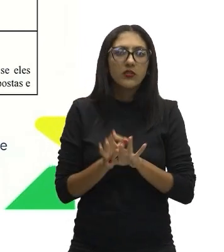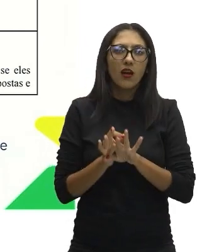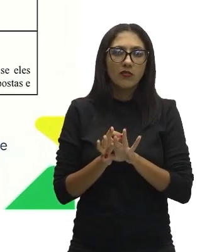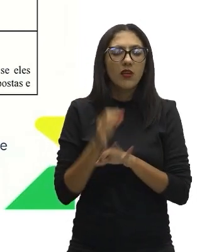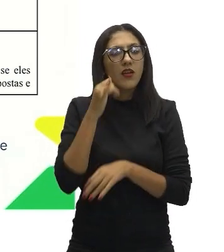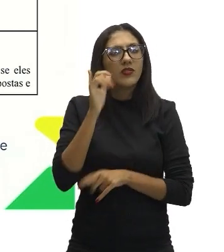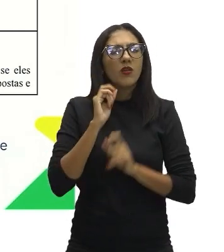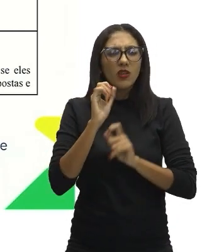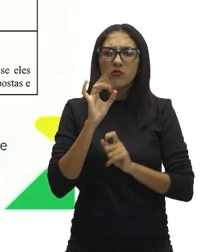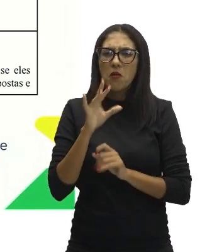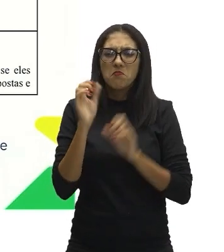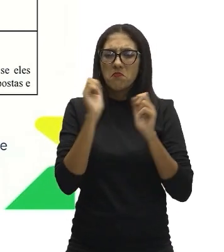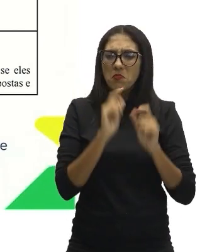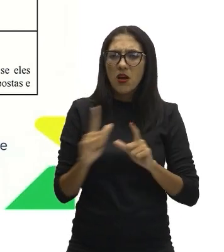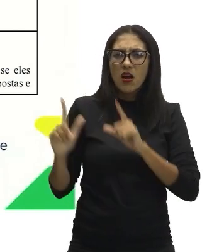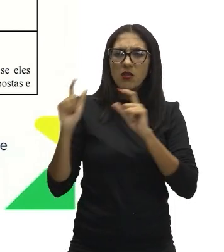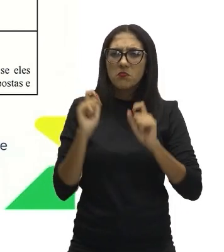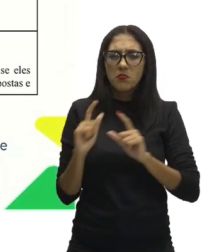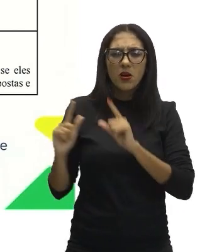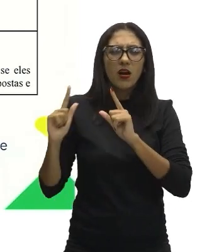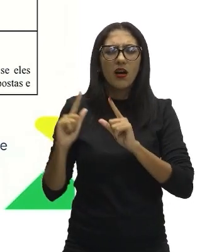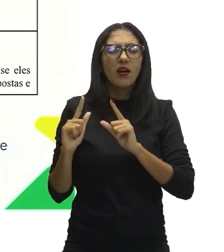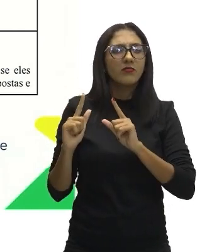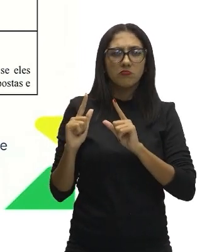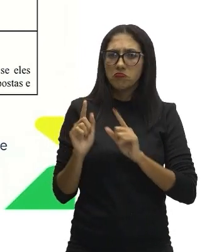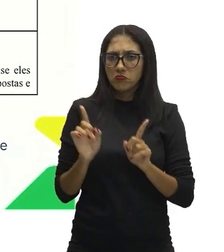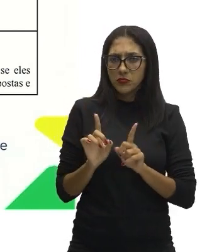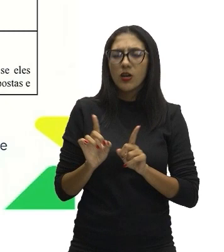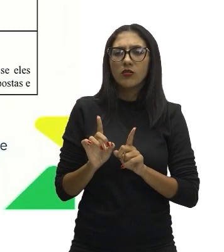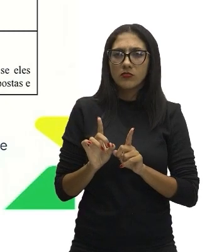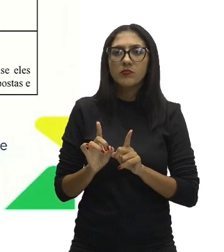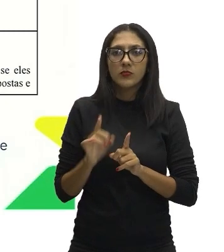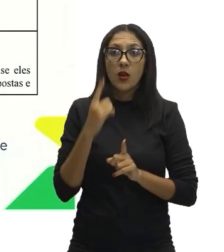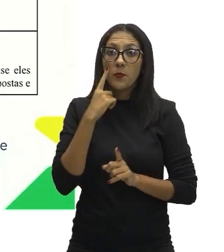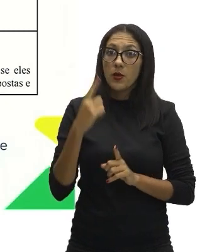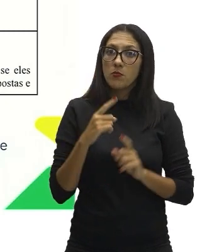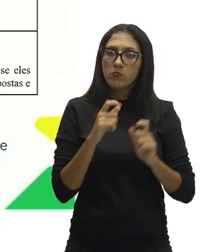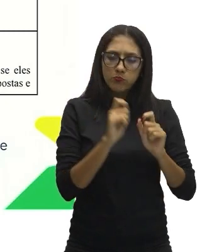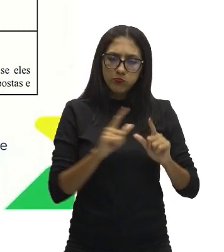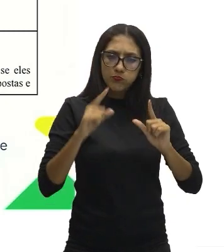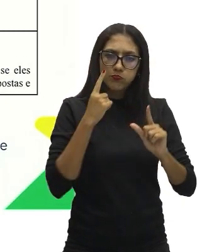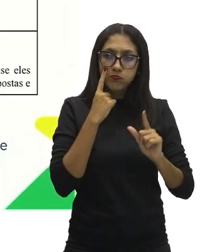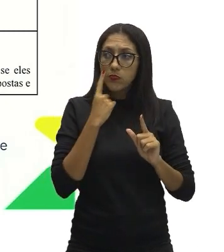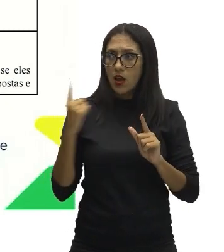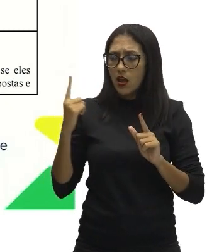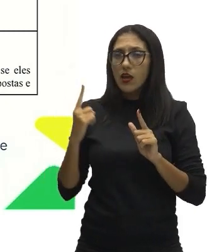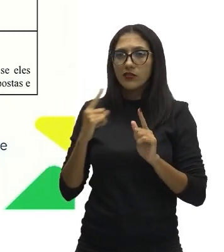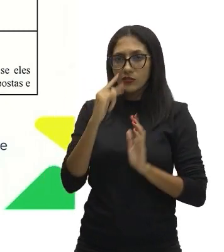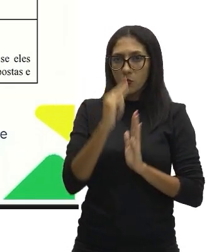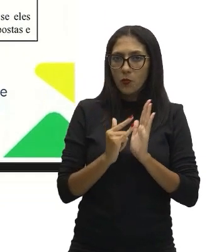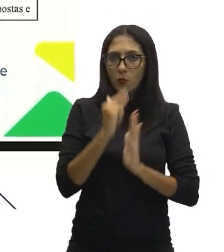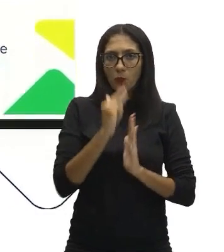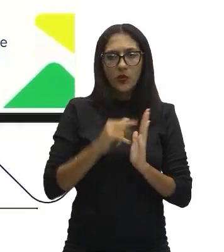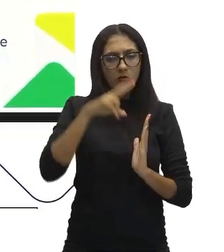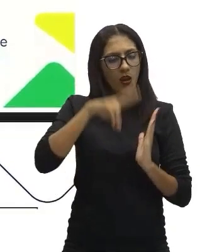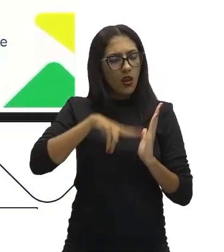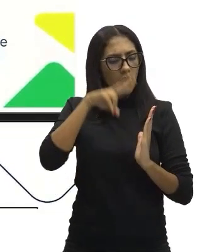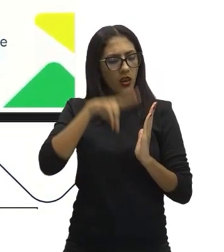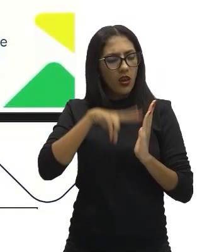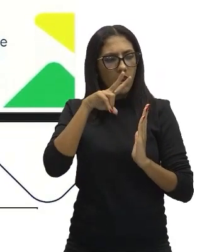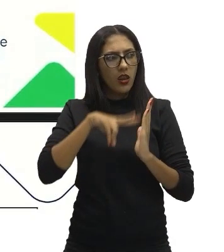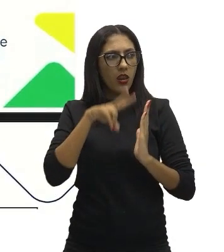cartelas, né? Que ele abra ali o plano, dê uma olhada, leia com atenção o campo destinado a eles. Aquele campo